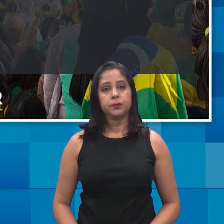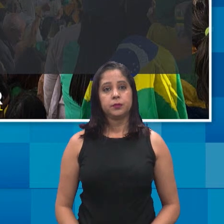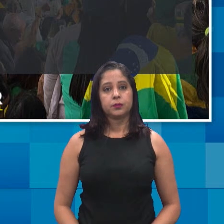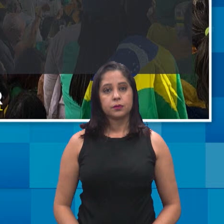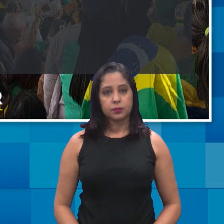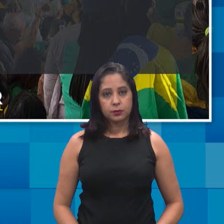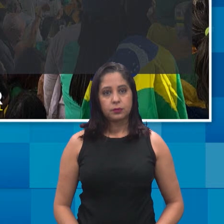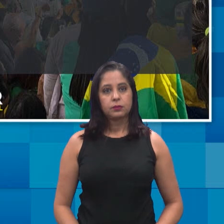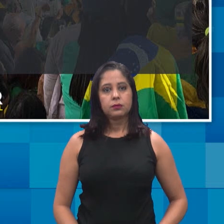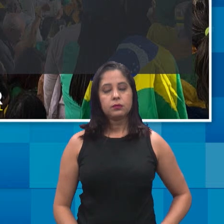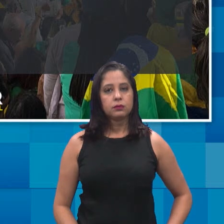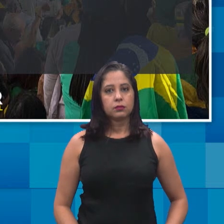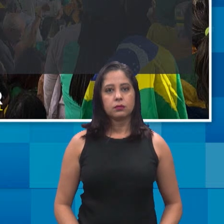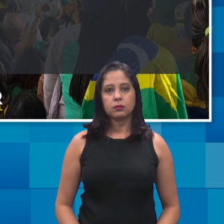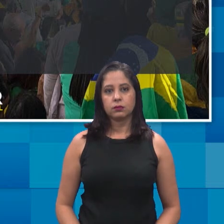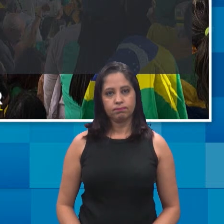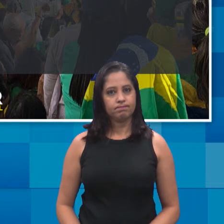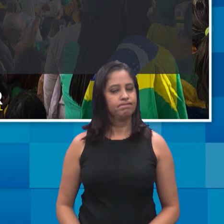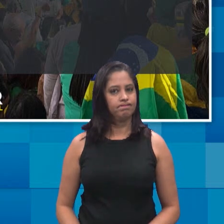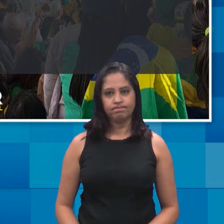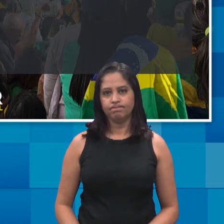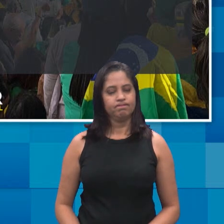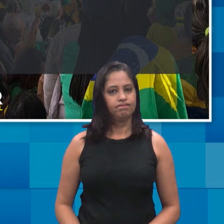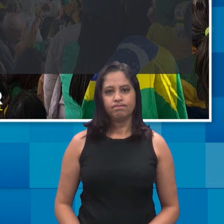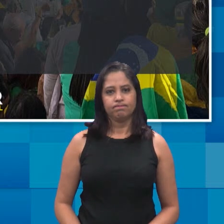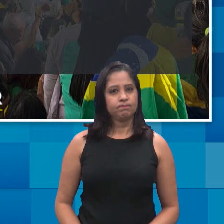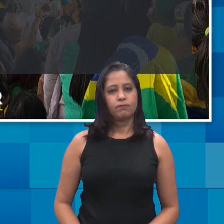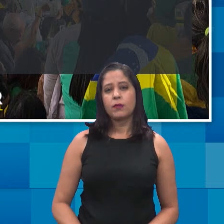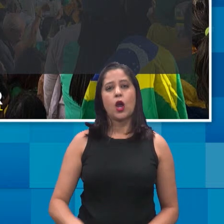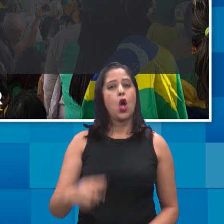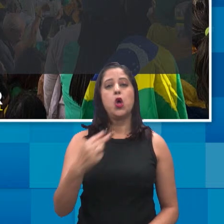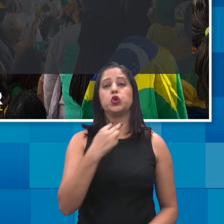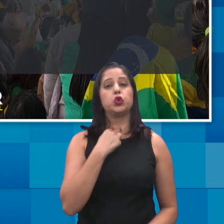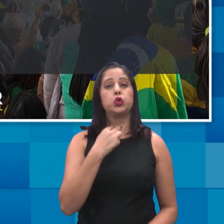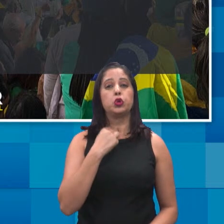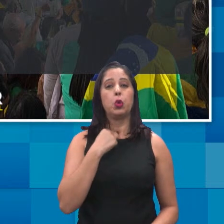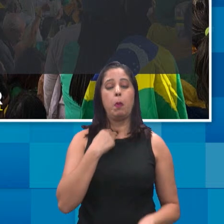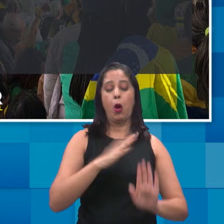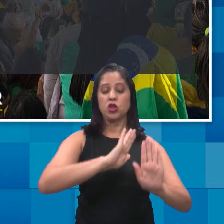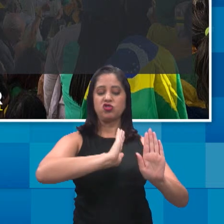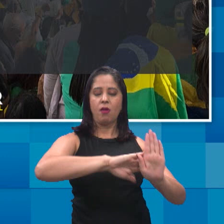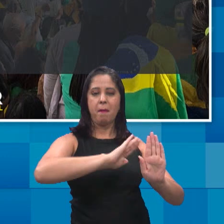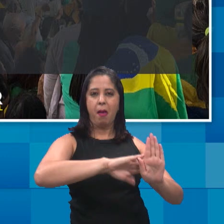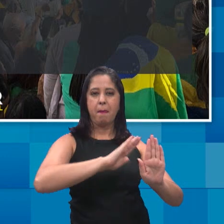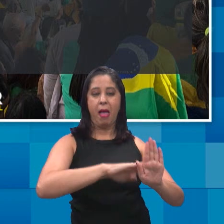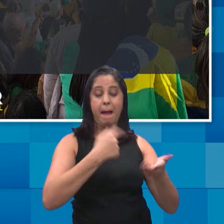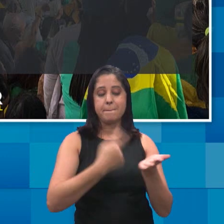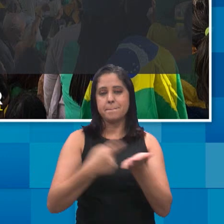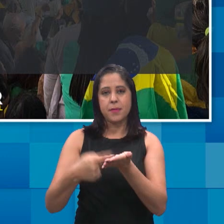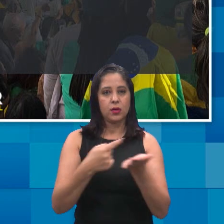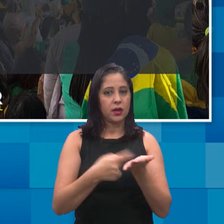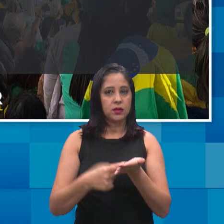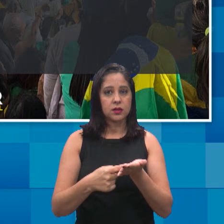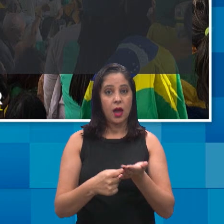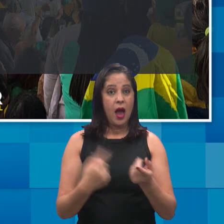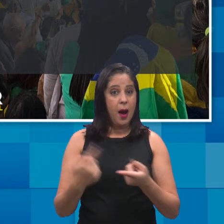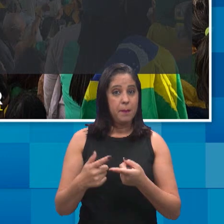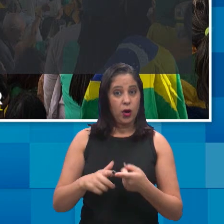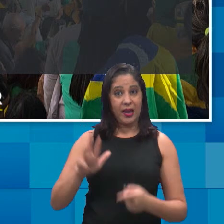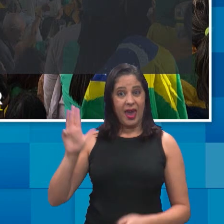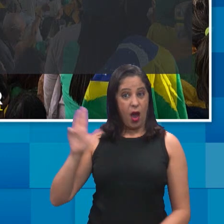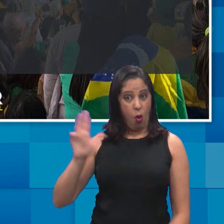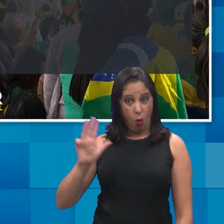A história não pode ser escrita com base em conveniências políticas. E é preciso lembrar que o mesmo Lula que hoje nega